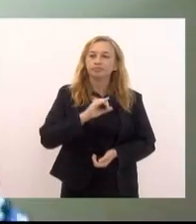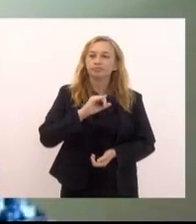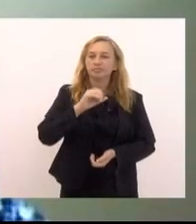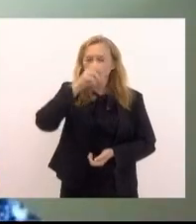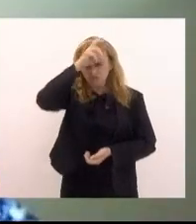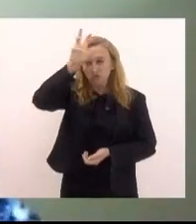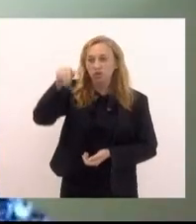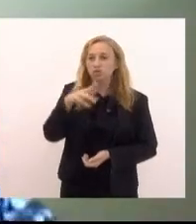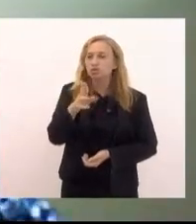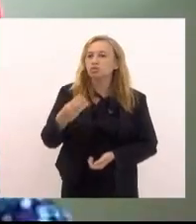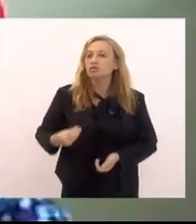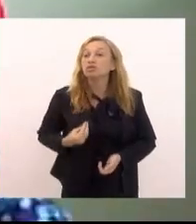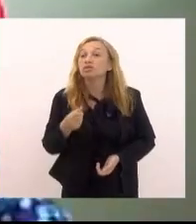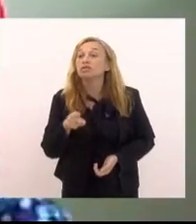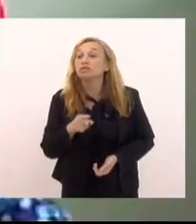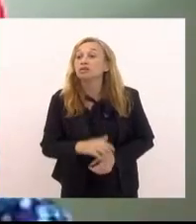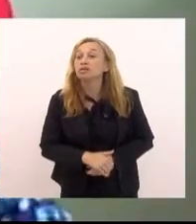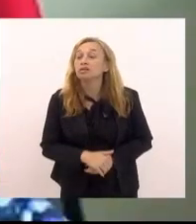não?